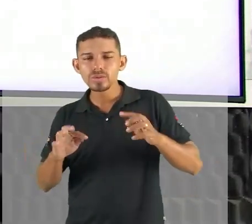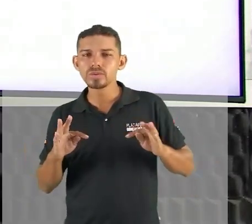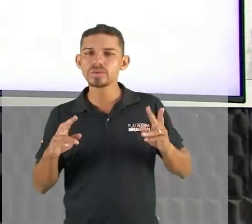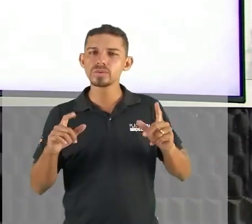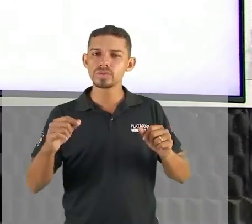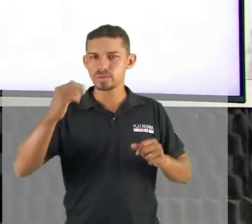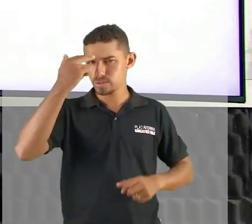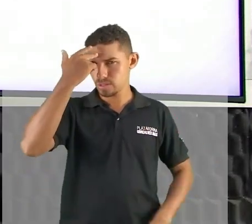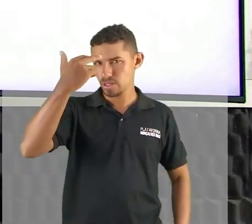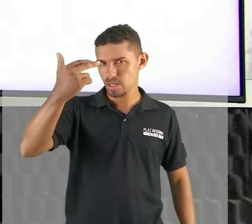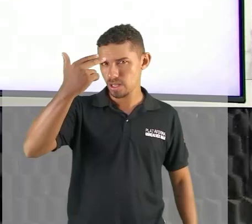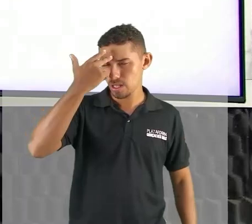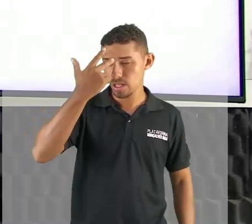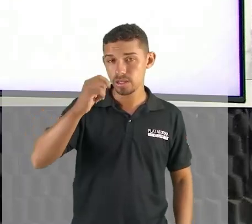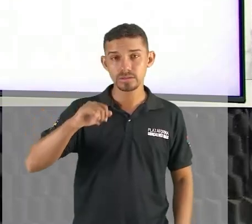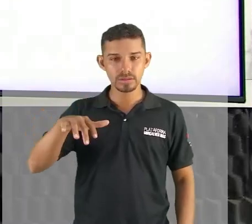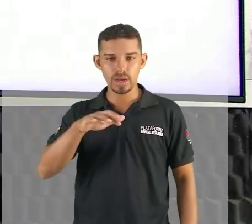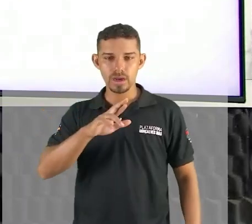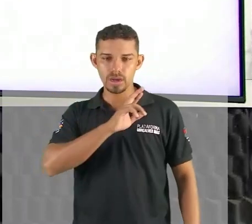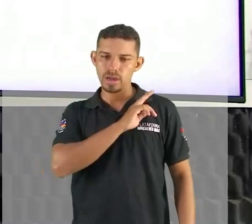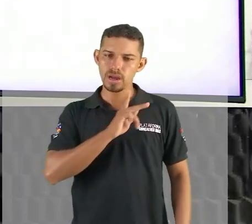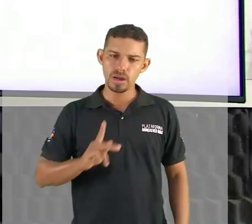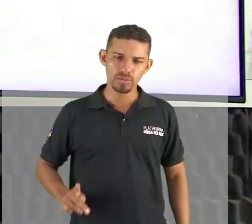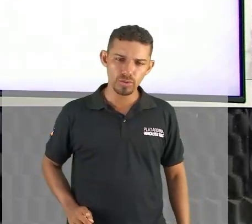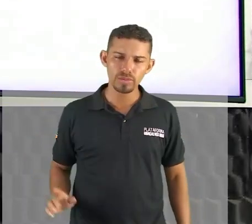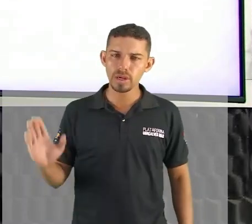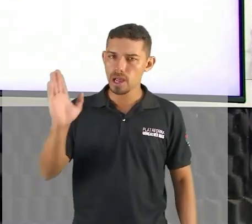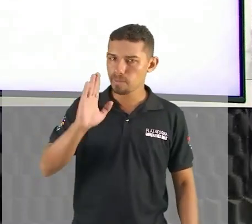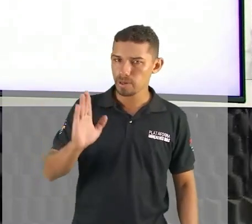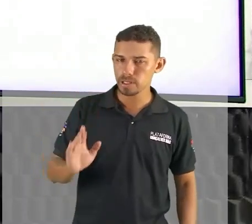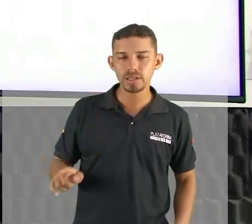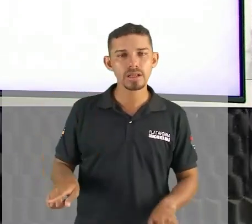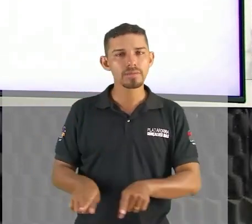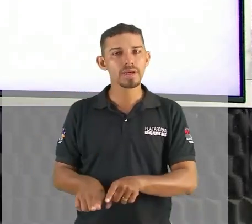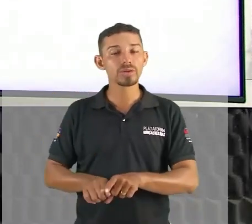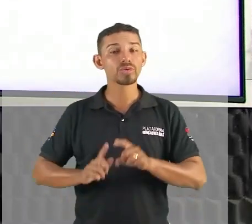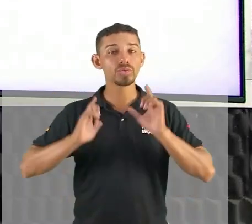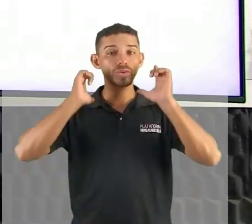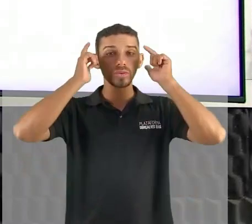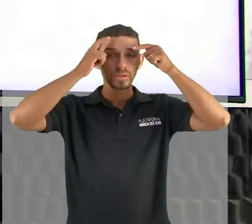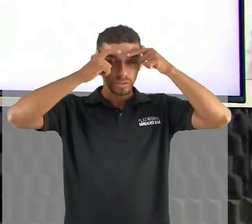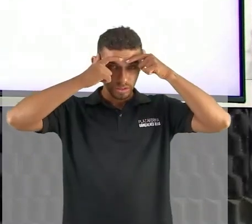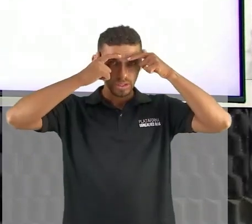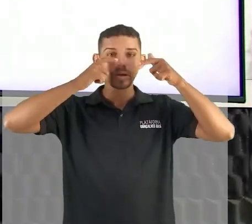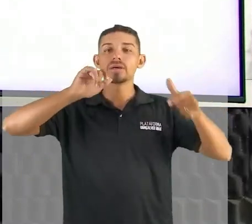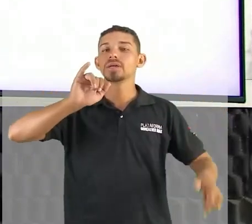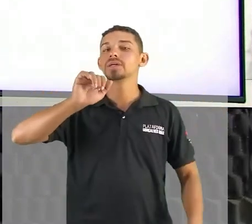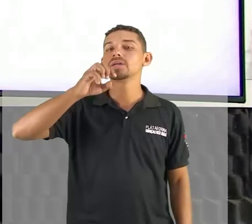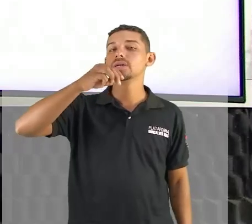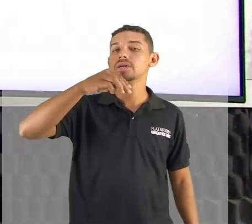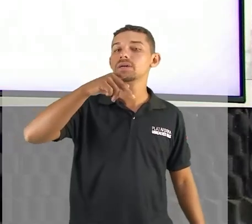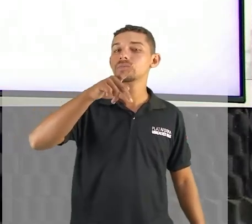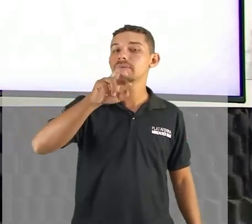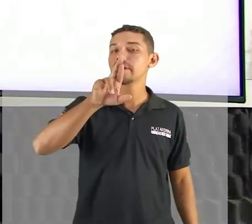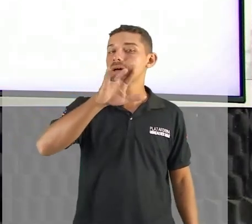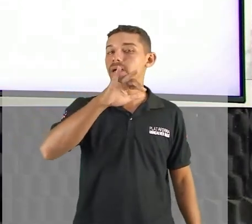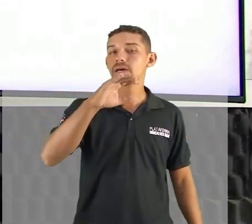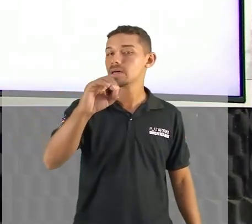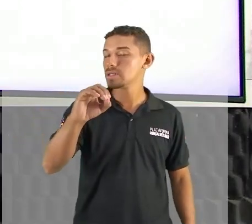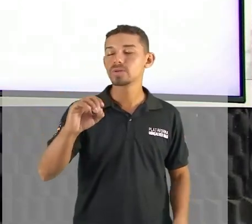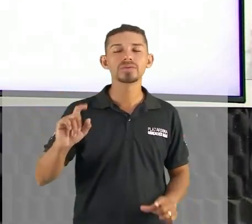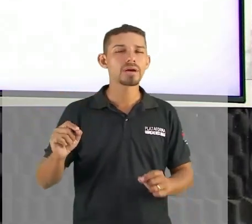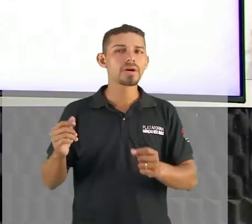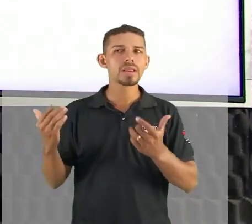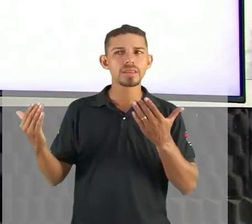a história da República Brasileira, mas também do Império, né, que sempre vão estar lado a lado as